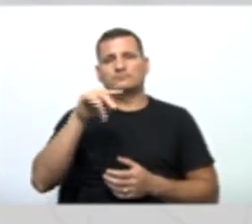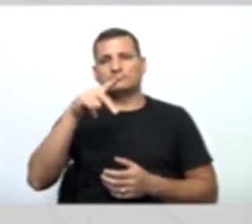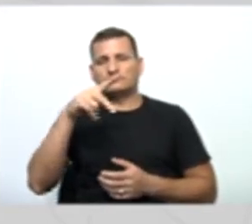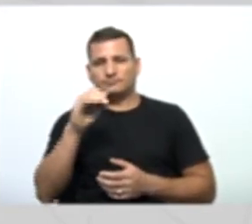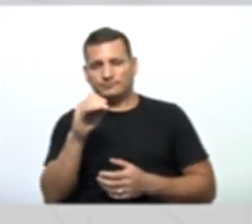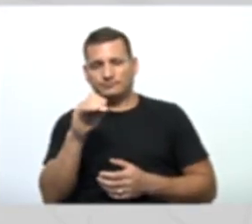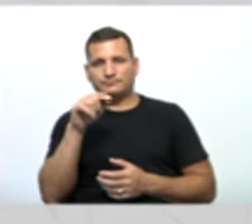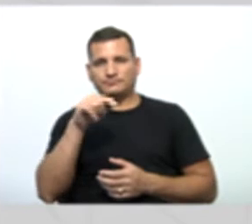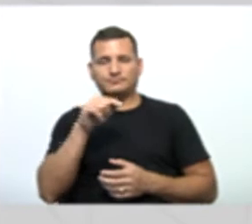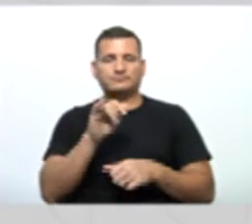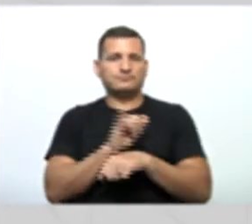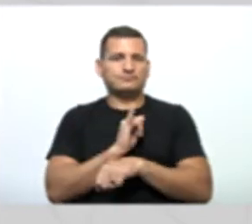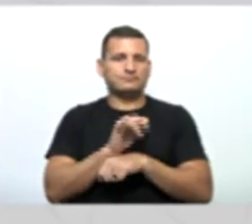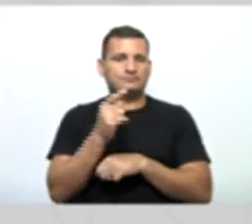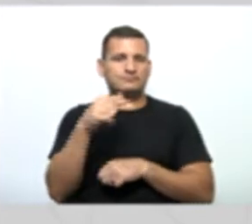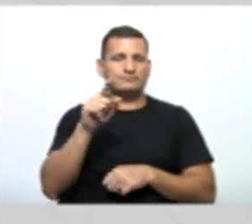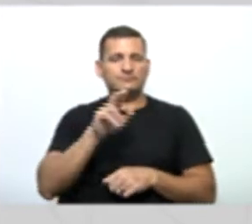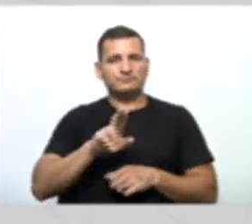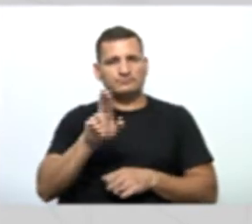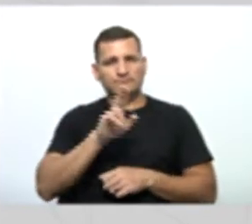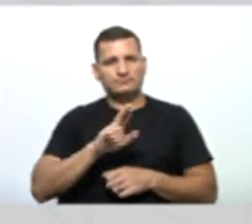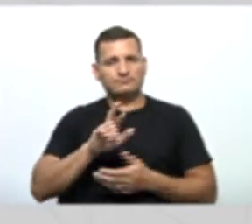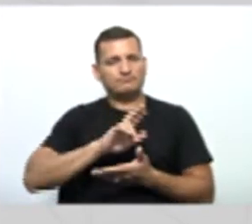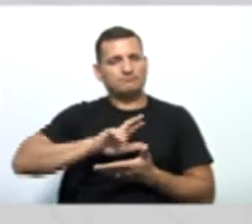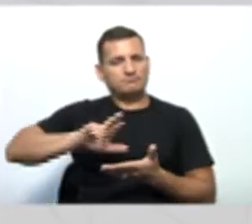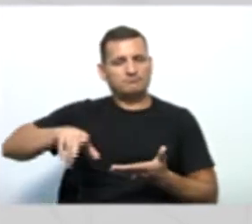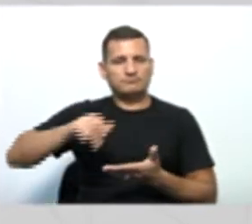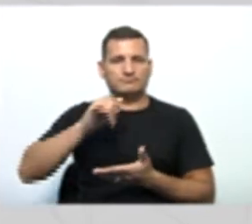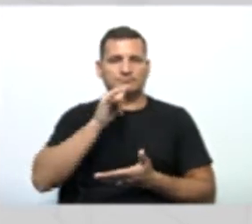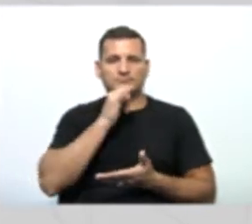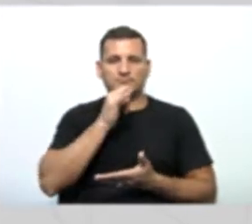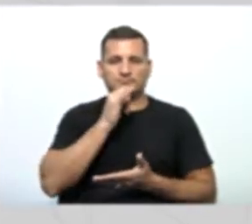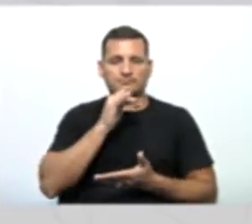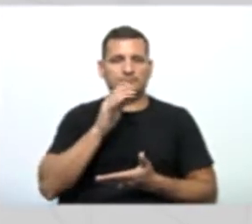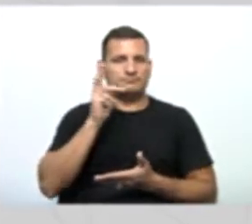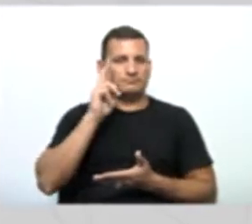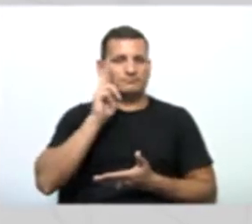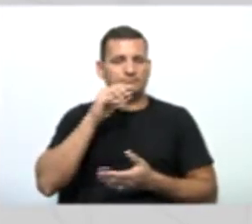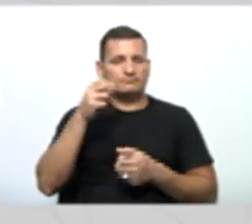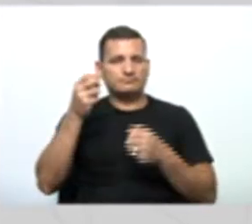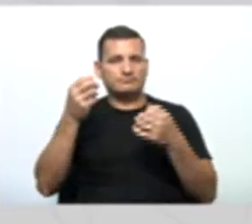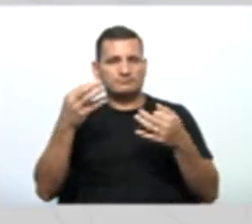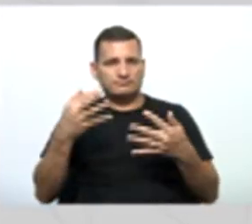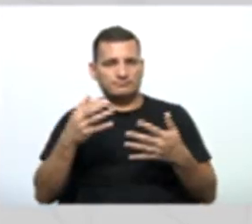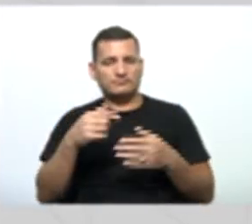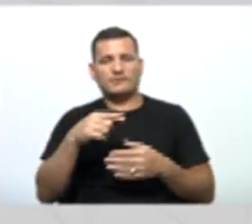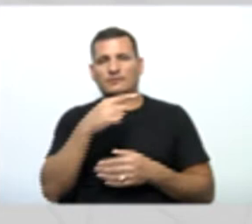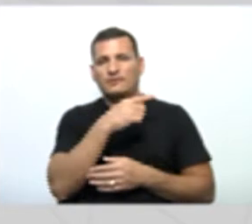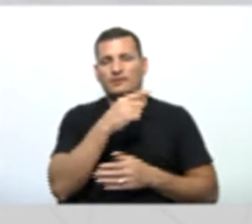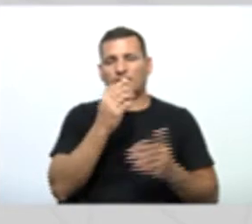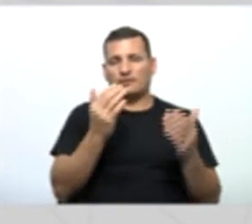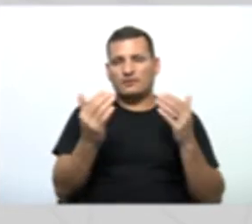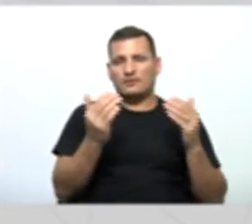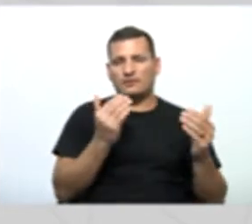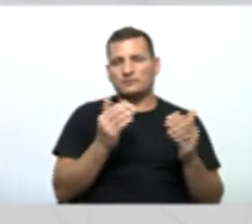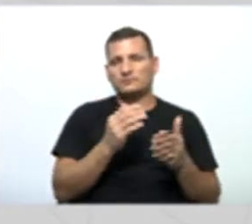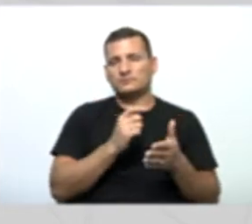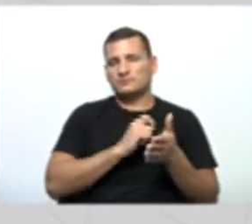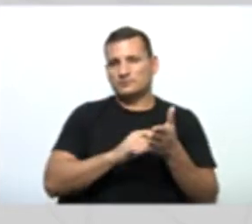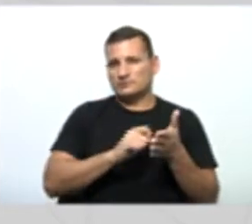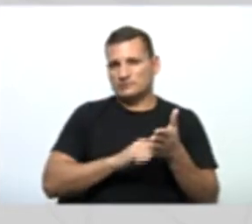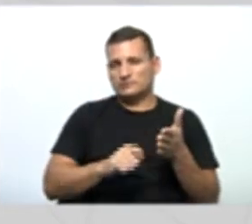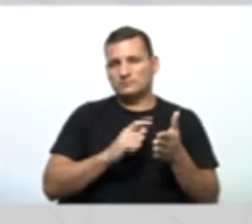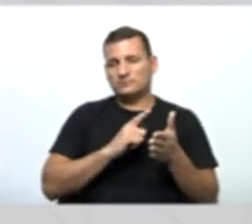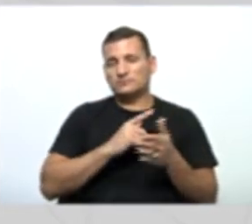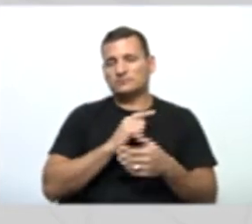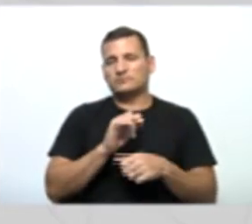vocês vão utilizar ela em diversas situações. Lembra que eu falei para vocês? Lá na análise de requisito, vocês vão ter uma